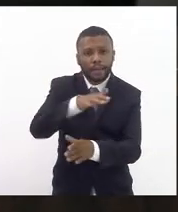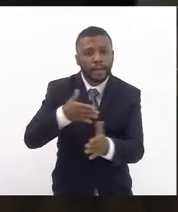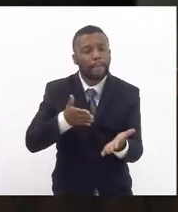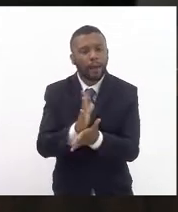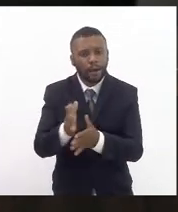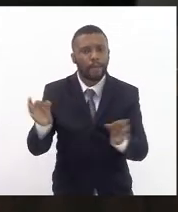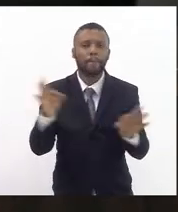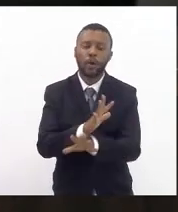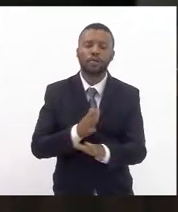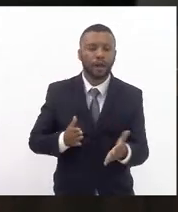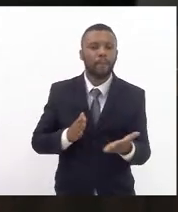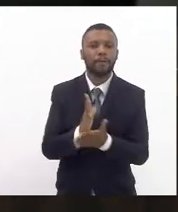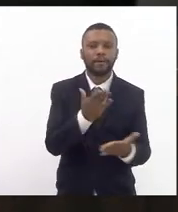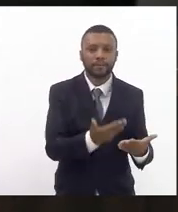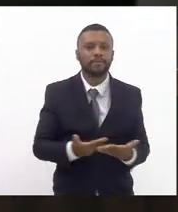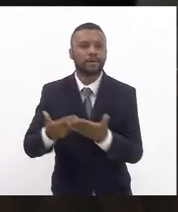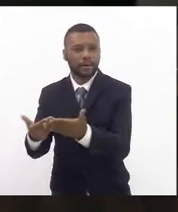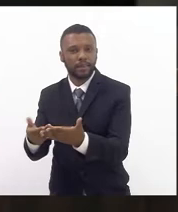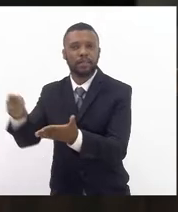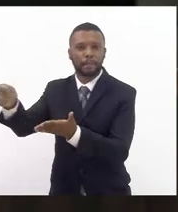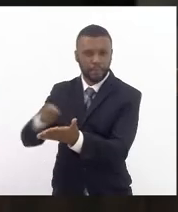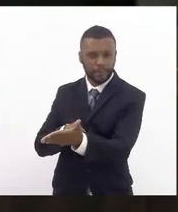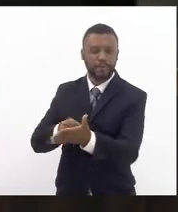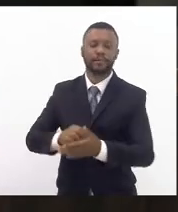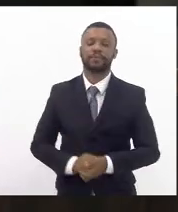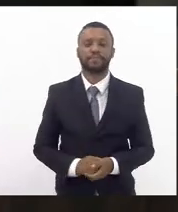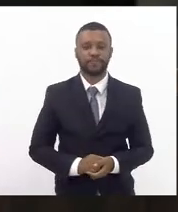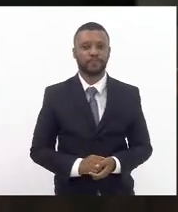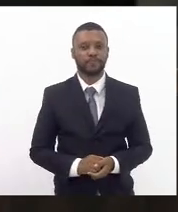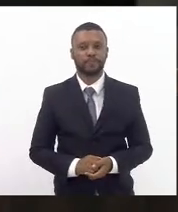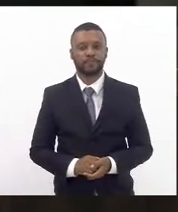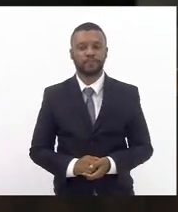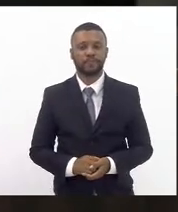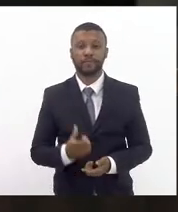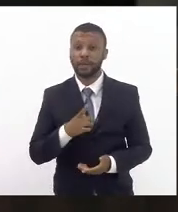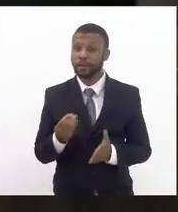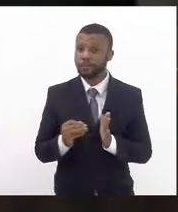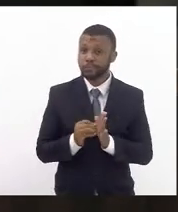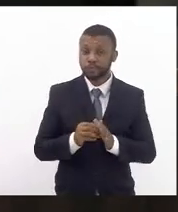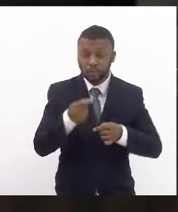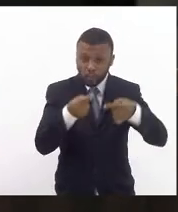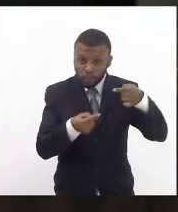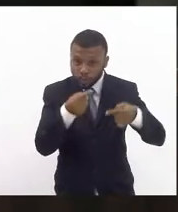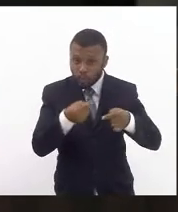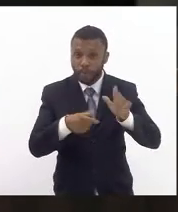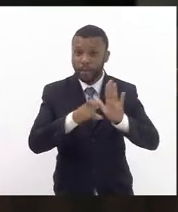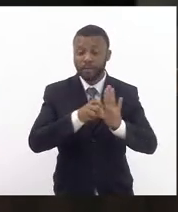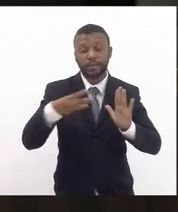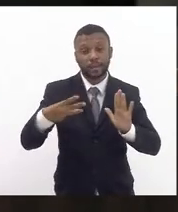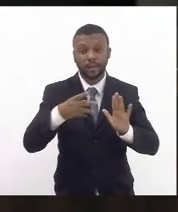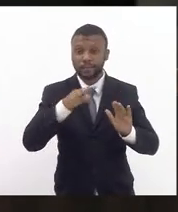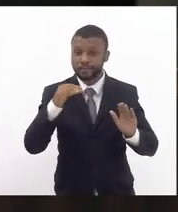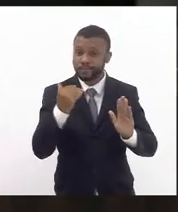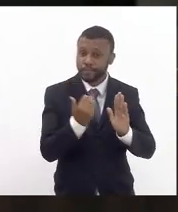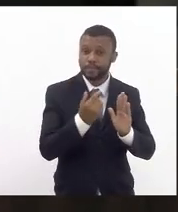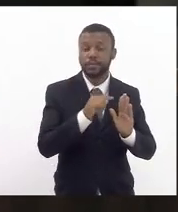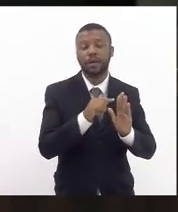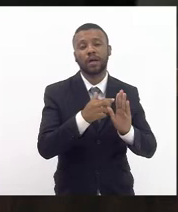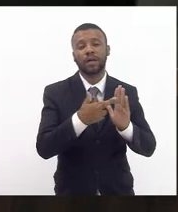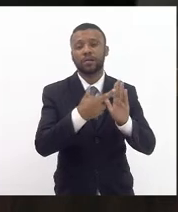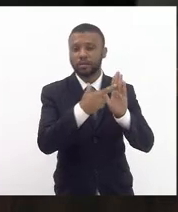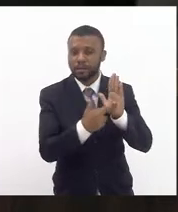estão, aprovado, vai à promulgação. Incluído na ordem do dia, de acordo com o parágrafo 3º do artigo 47 do Regimento